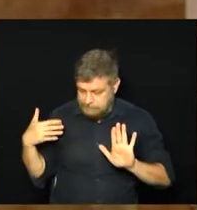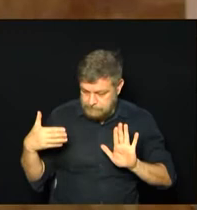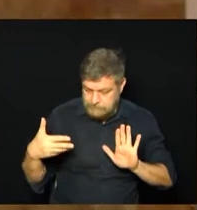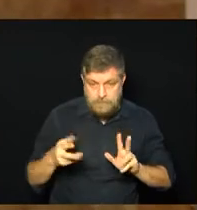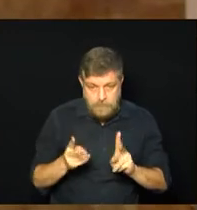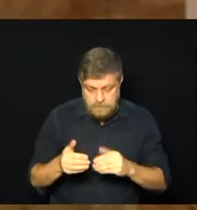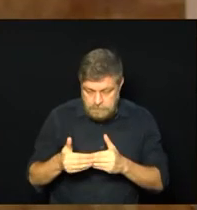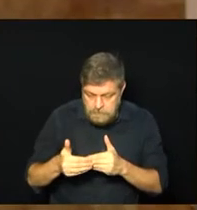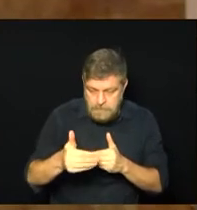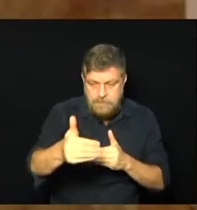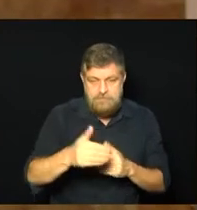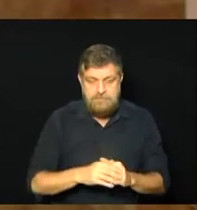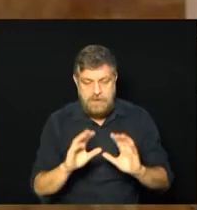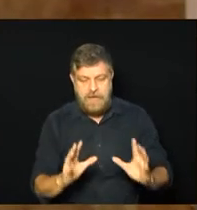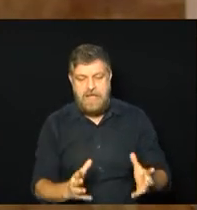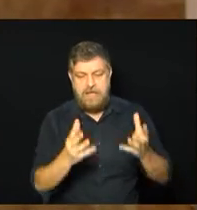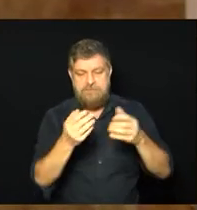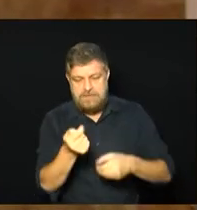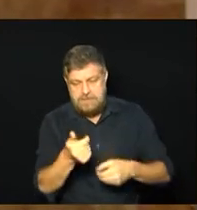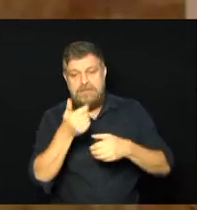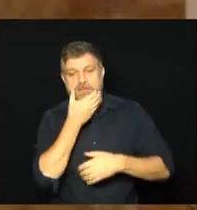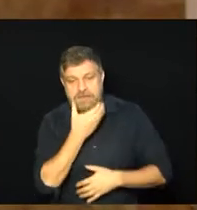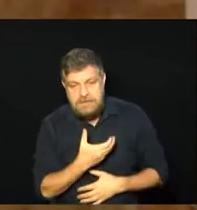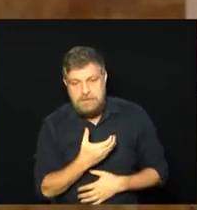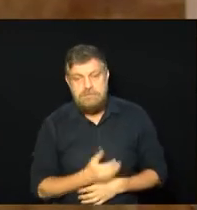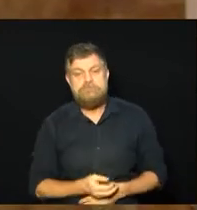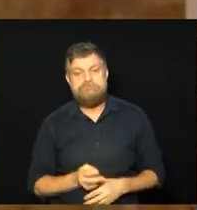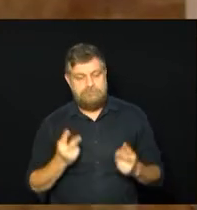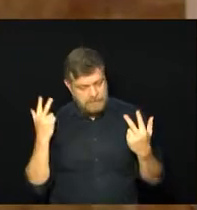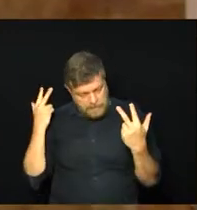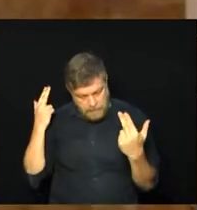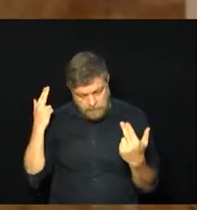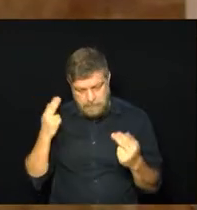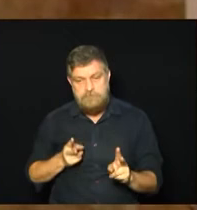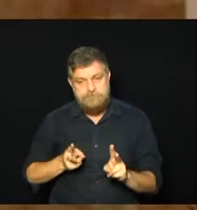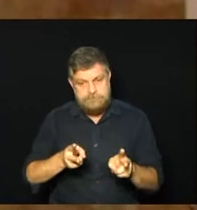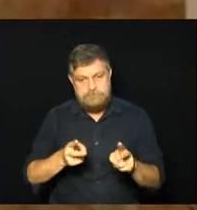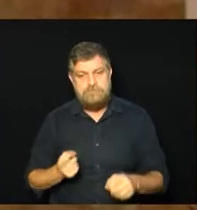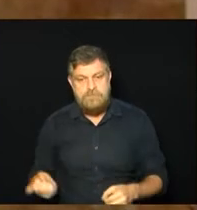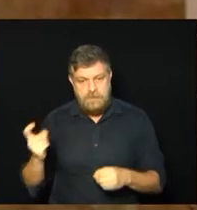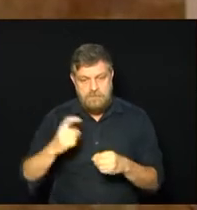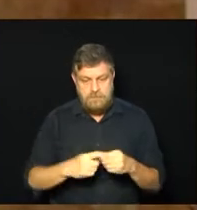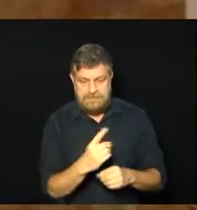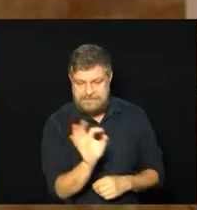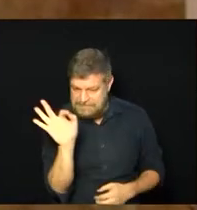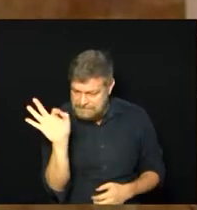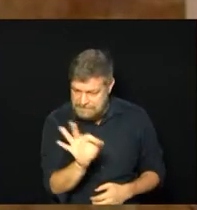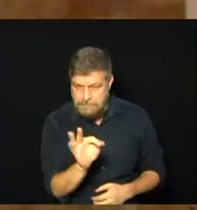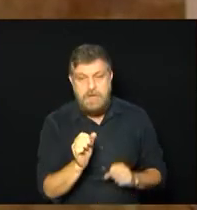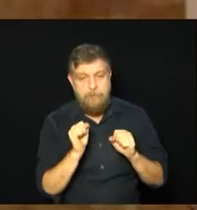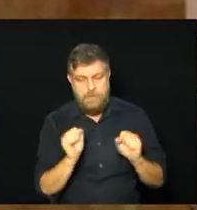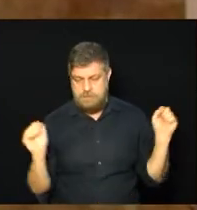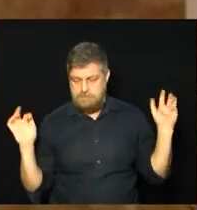continua para agora, para as festas de fim de ano? Continua. Nós já podemos voltar com a capacidade em 100% dos